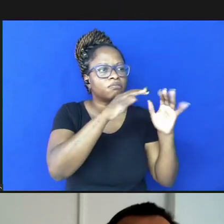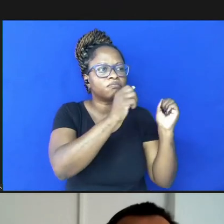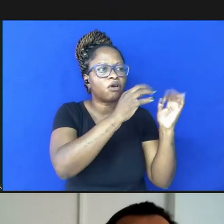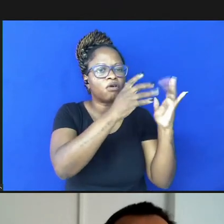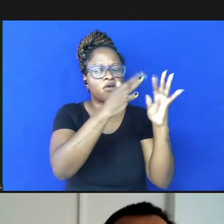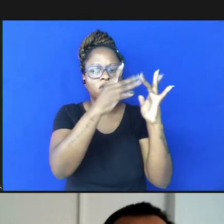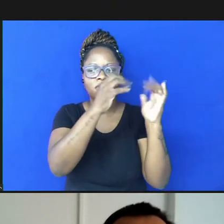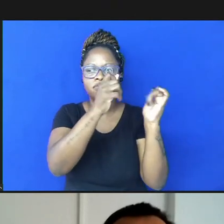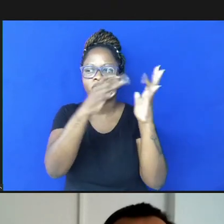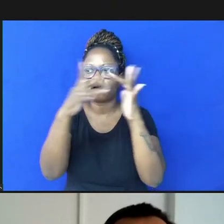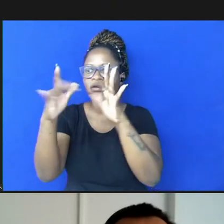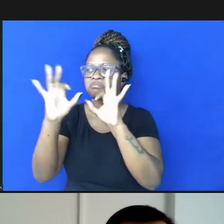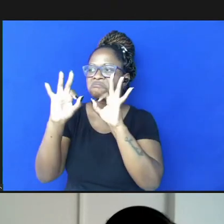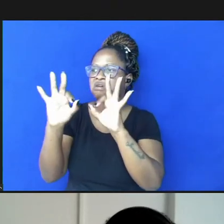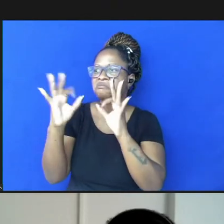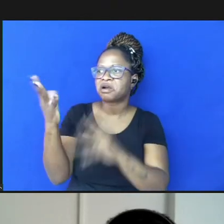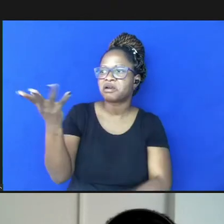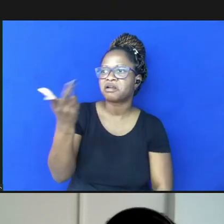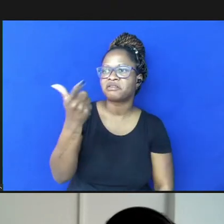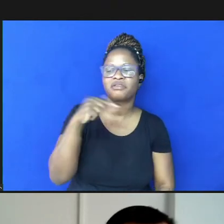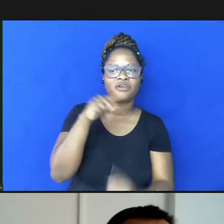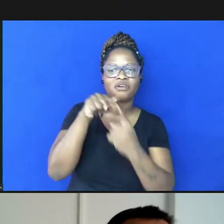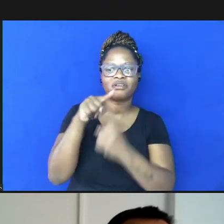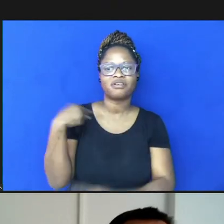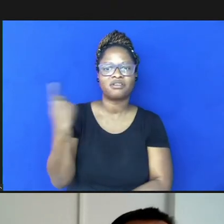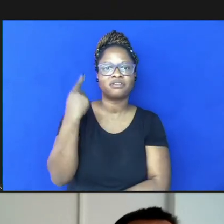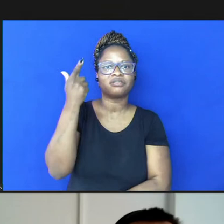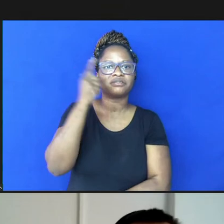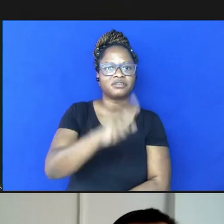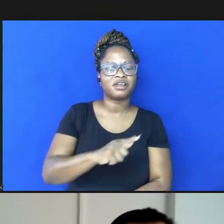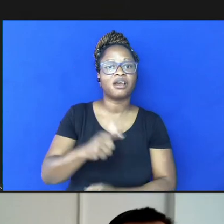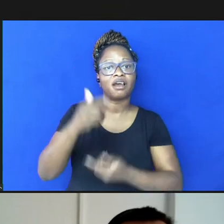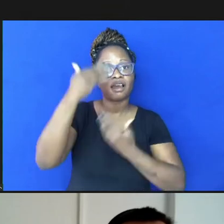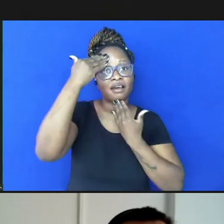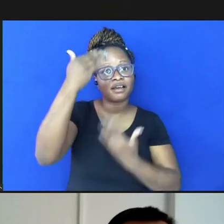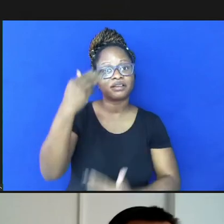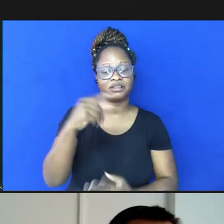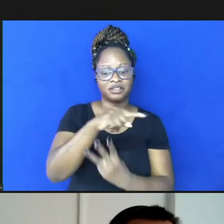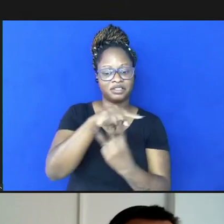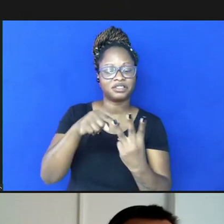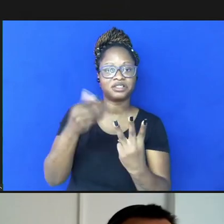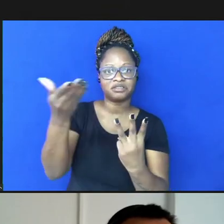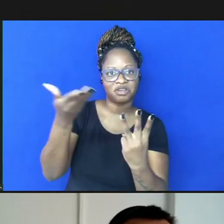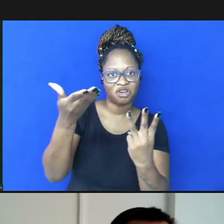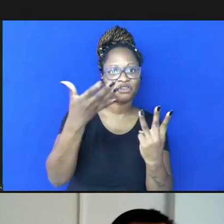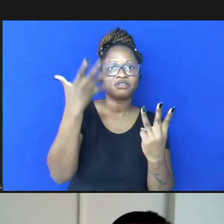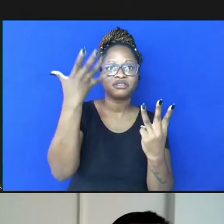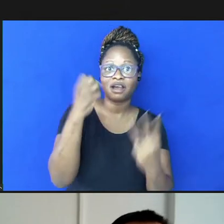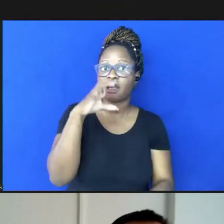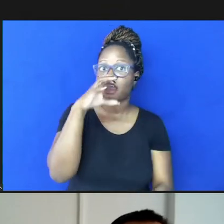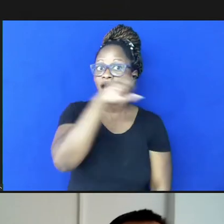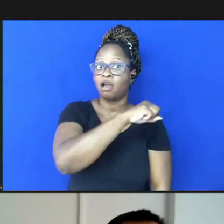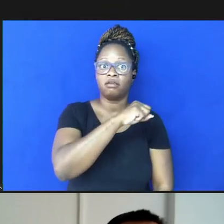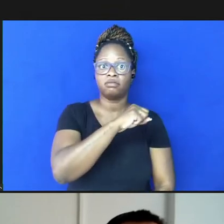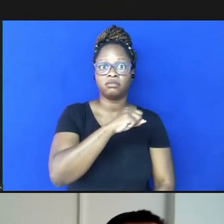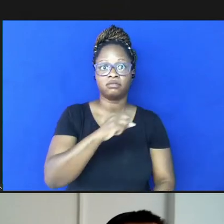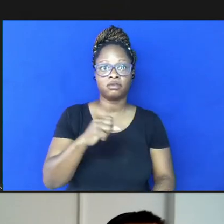dentro do nosso objetivo. Agradeço as três convidadas que aceitaram rápido e plenamente o